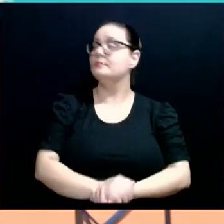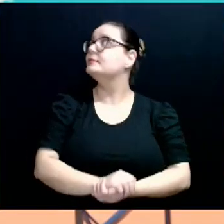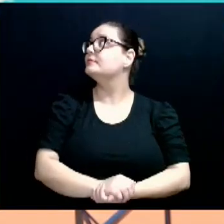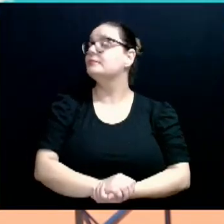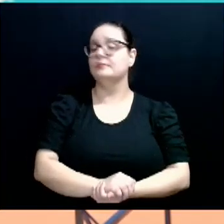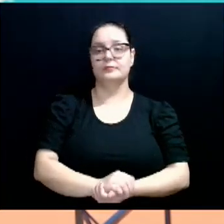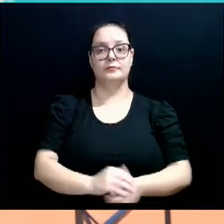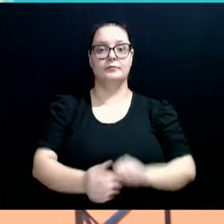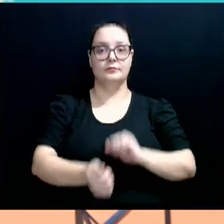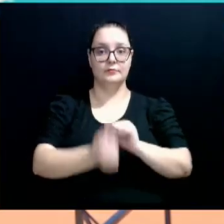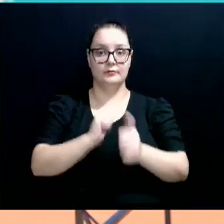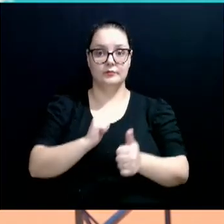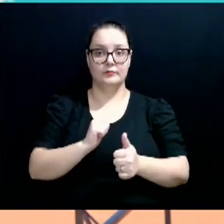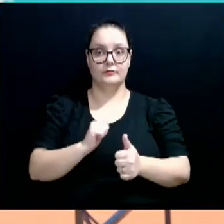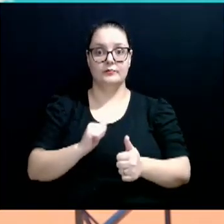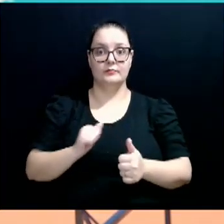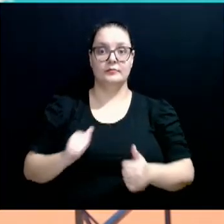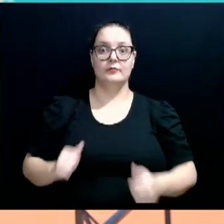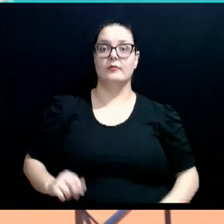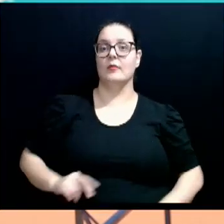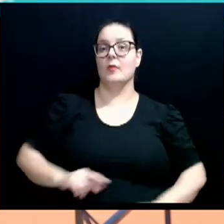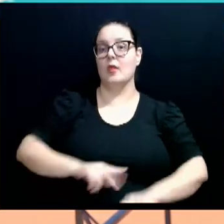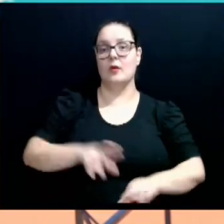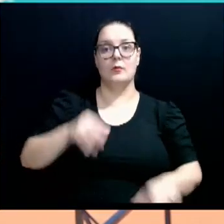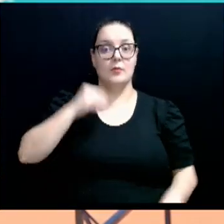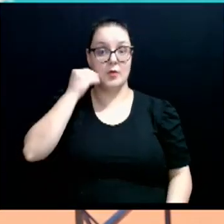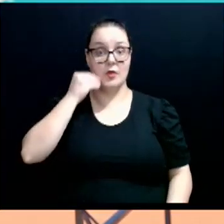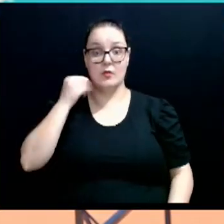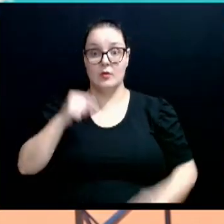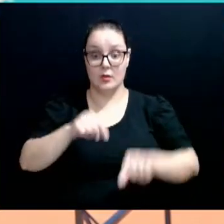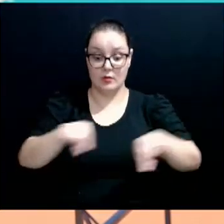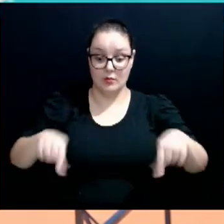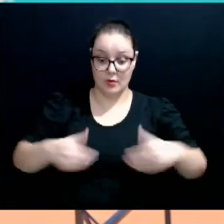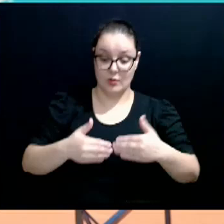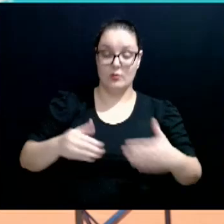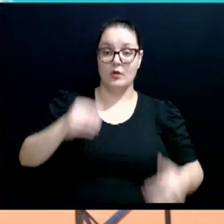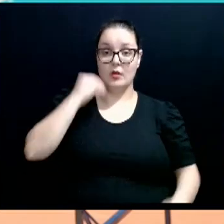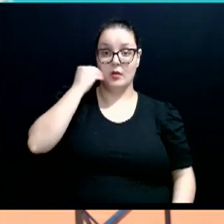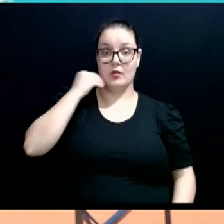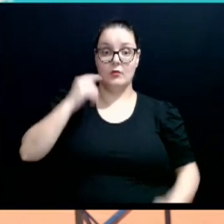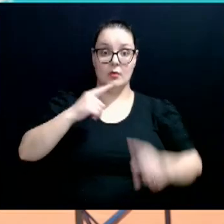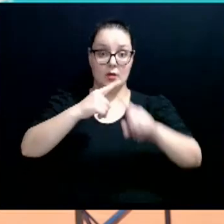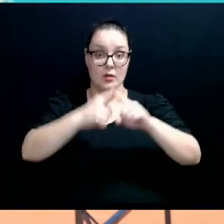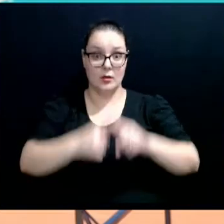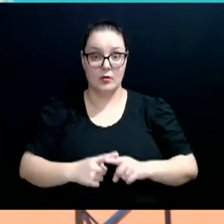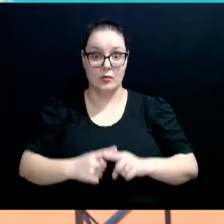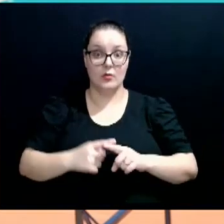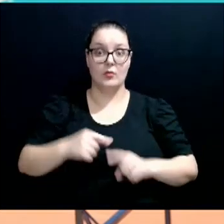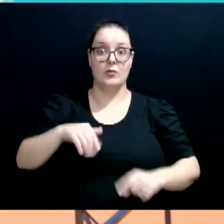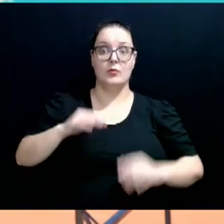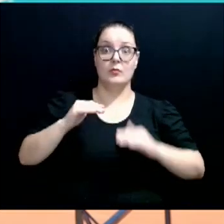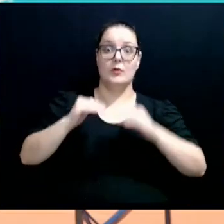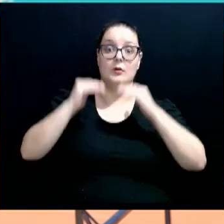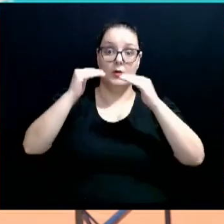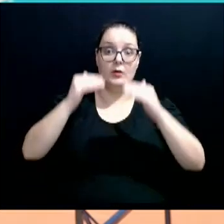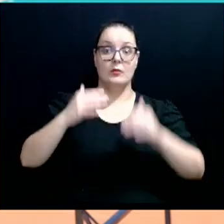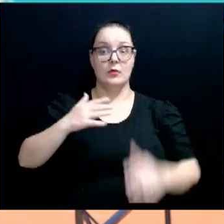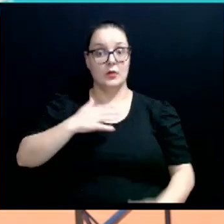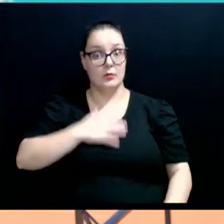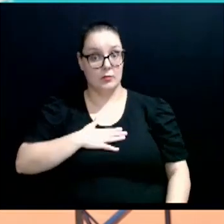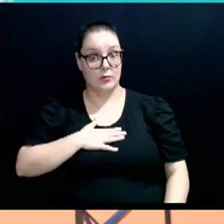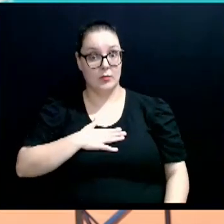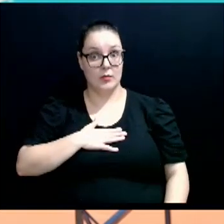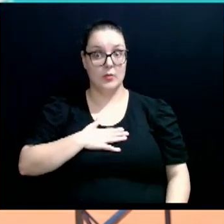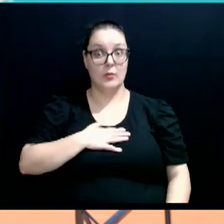estar colecionando o máximo de vivência em quadra e vivência nos campeonatos de mais alto nível, né? Eu acho que para mim está sendo muito bom nesse